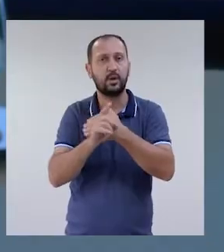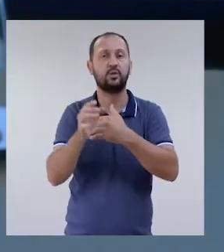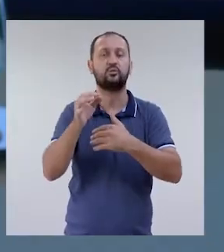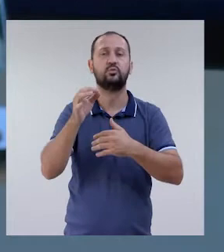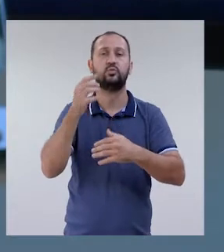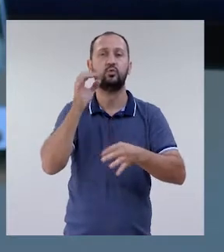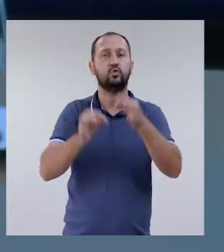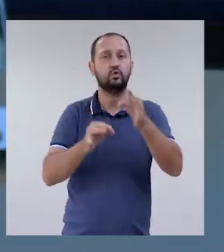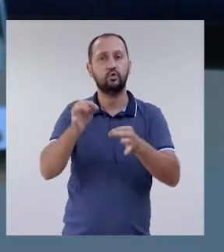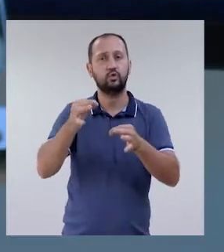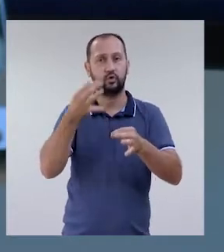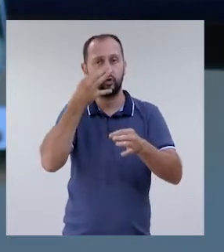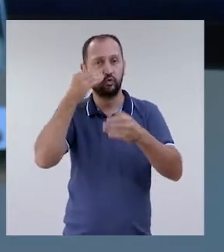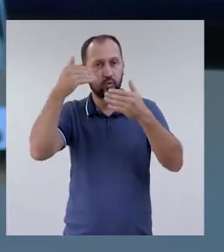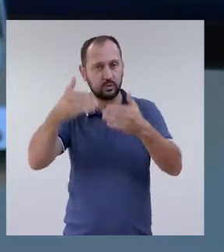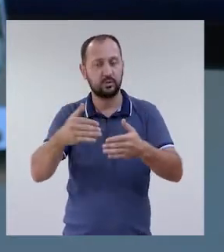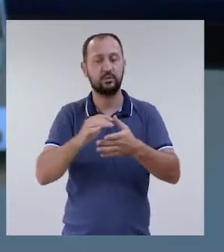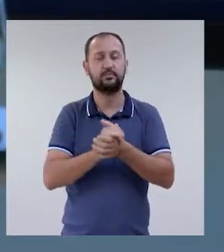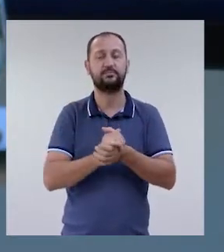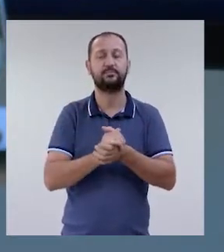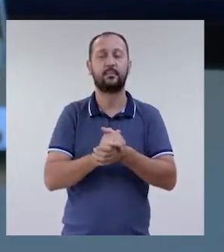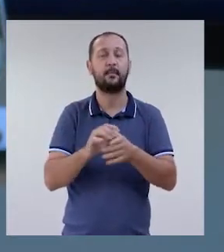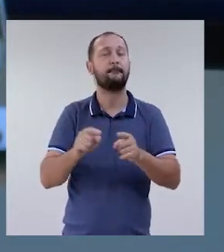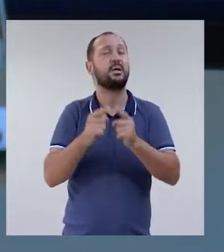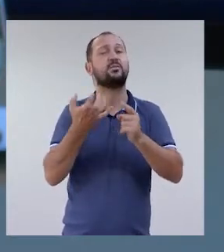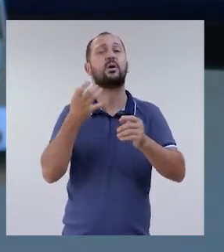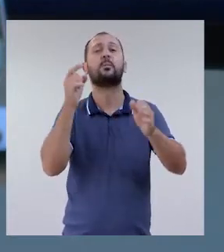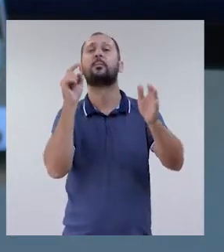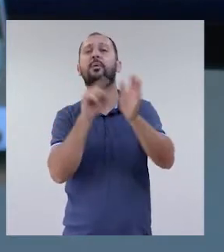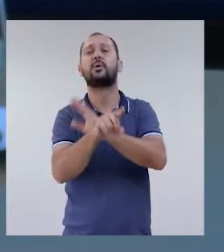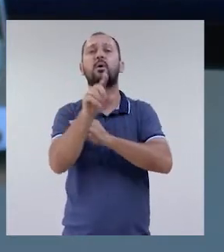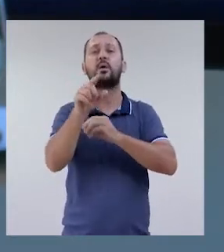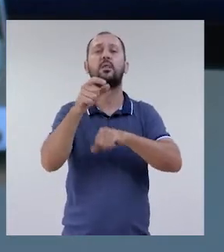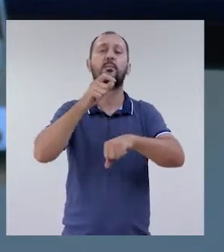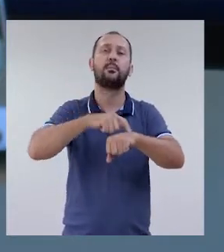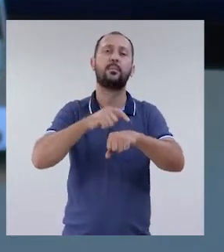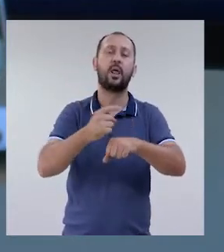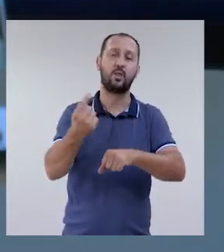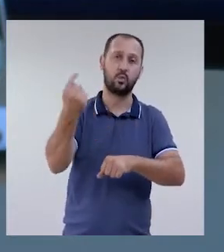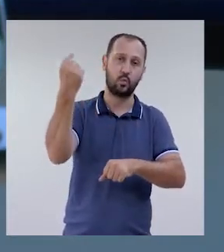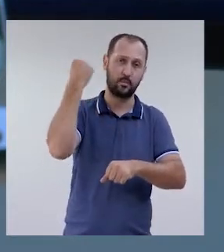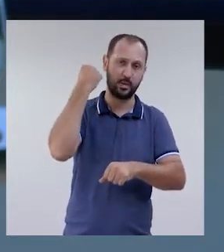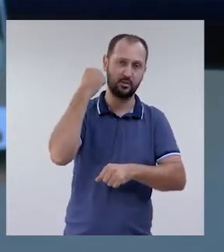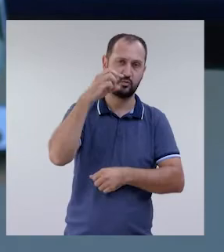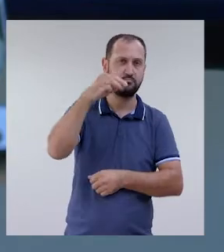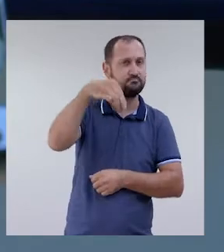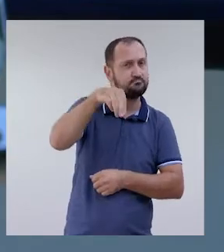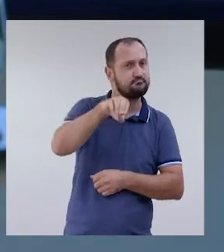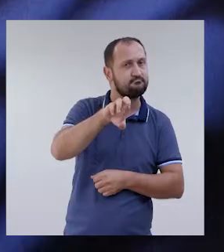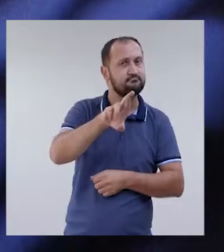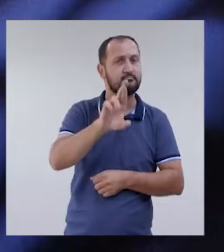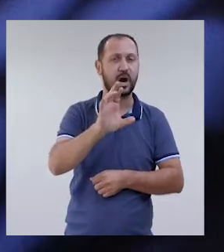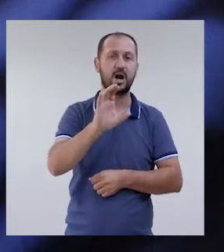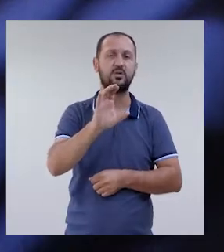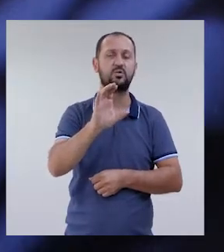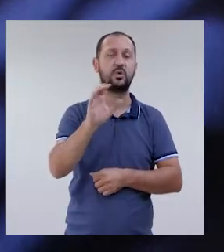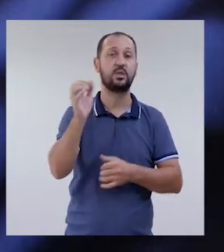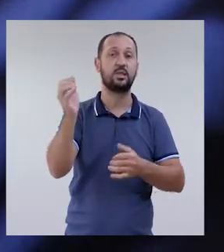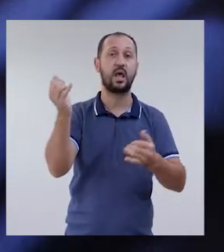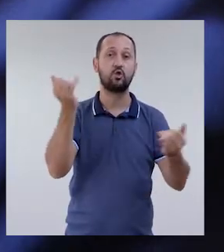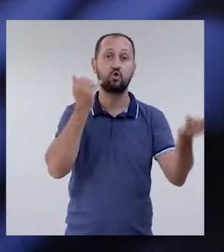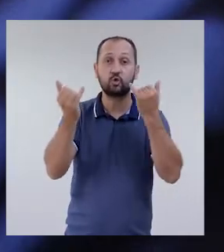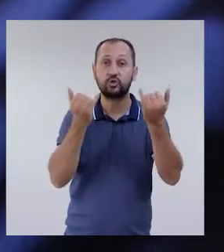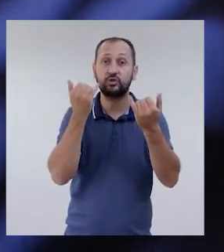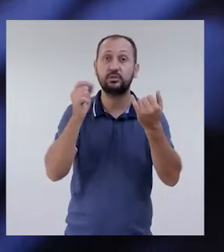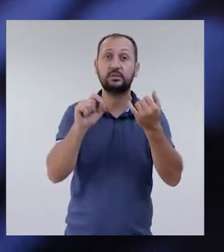audiências. Porém, eu queria saber do senhor Dr. Pascoal, como que foi quando surgiram lá no começo, em março, as primeiras